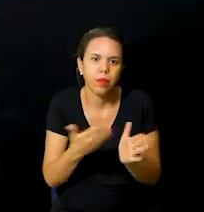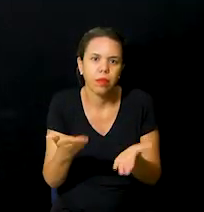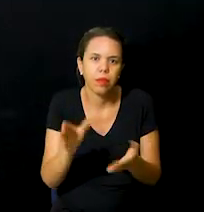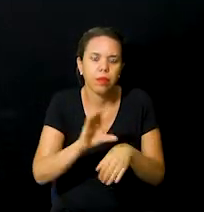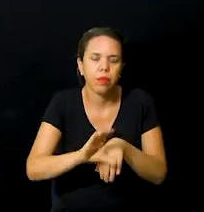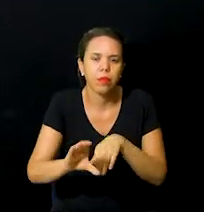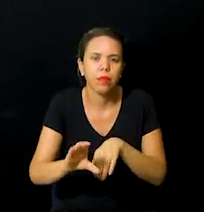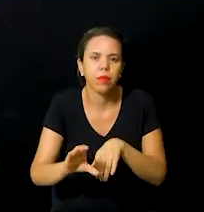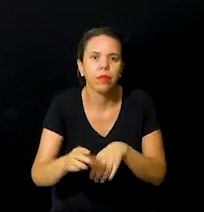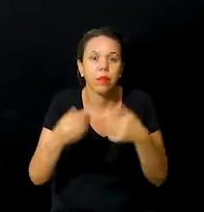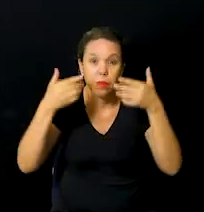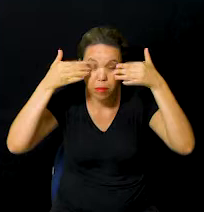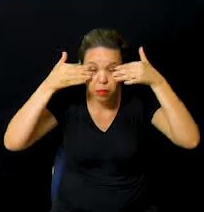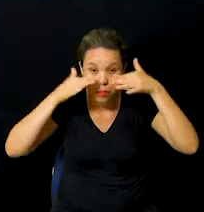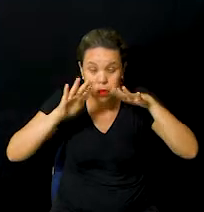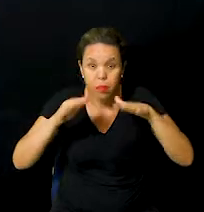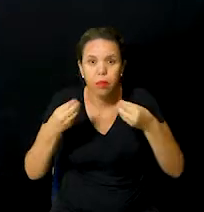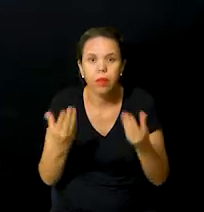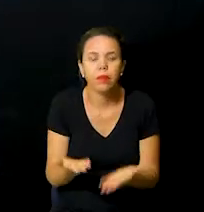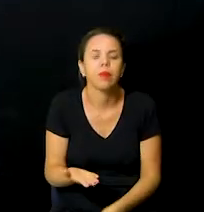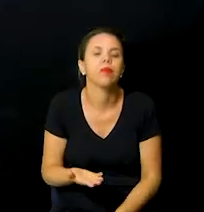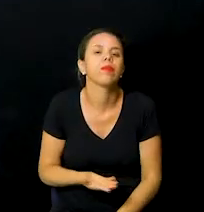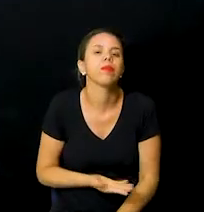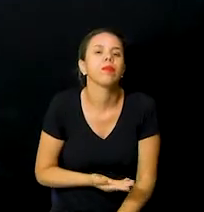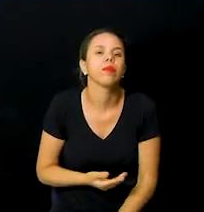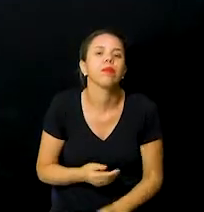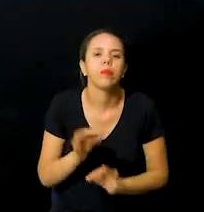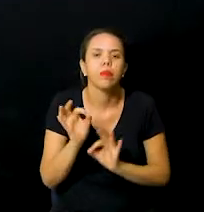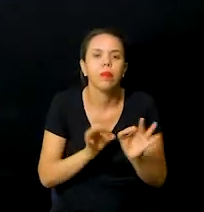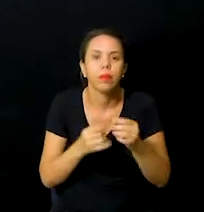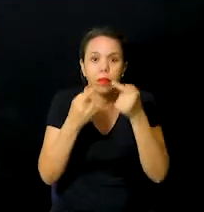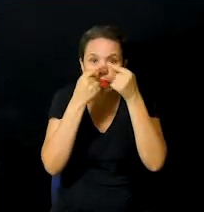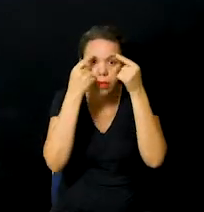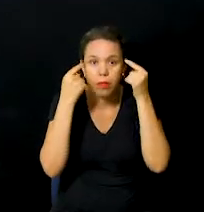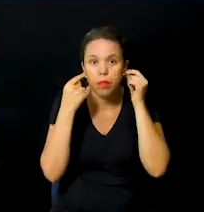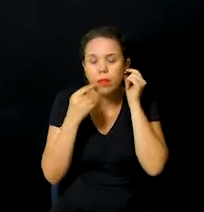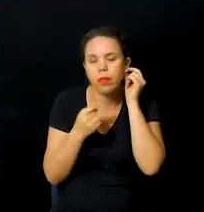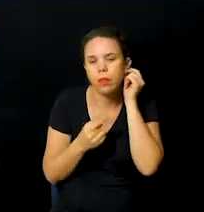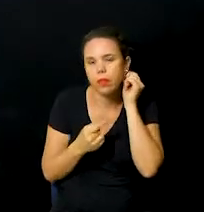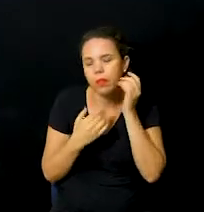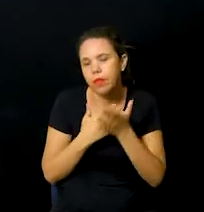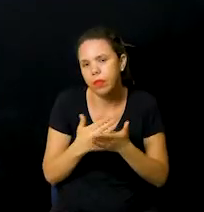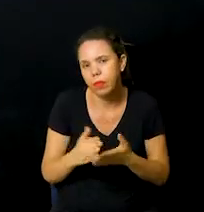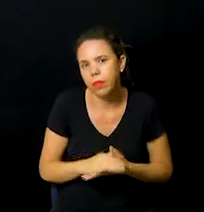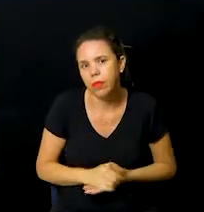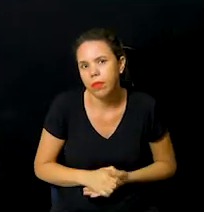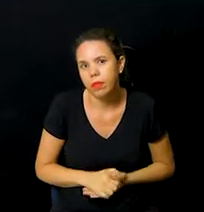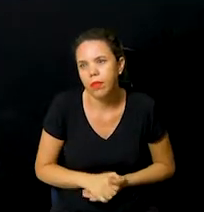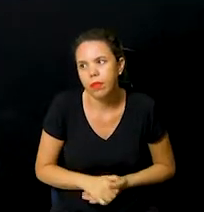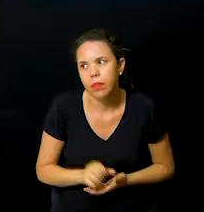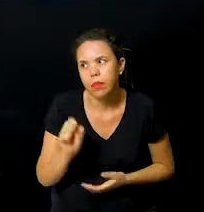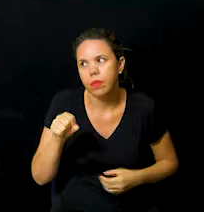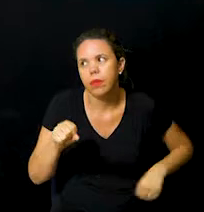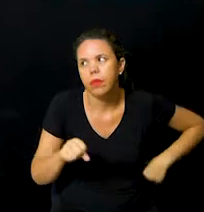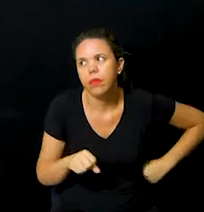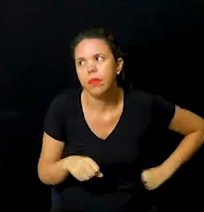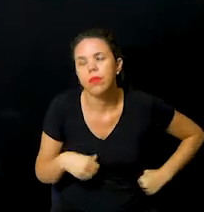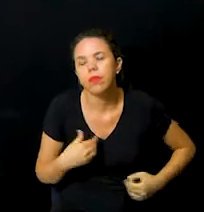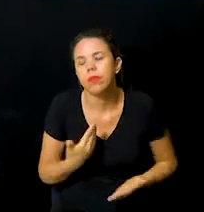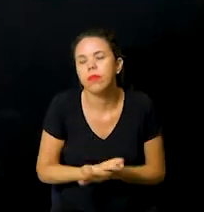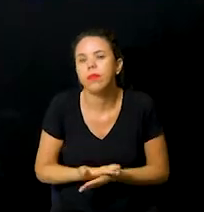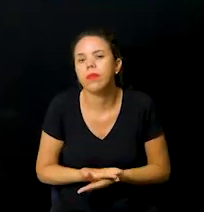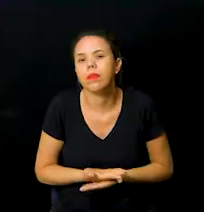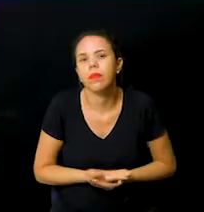para eles o alongamento de cílios e também o design de sobrancelhas inicialmente. Sim, mas até